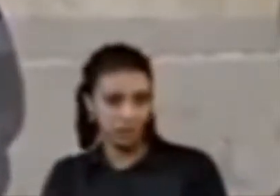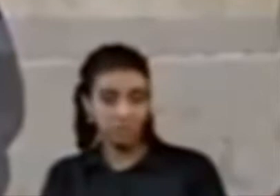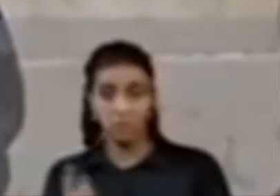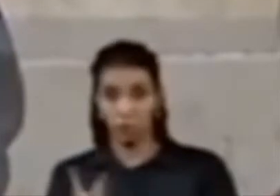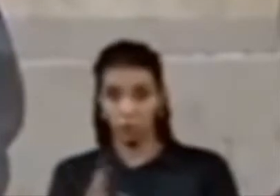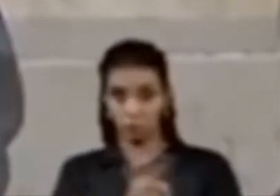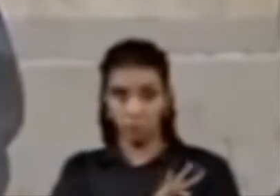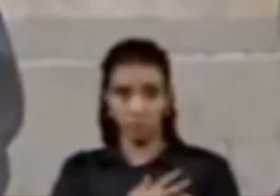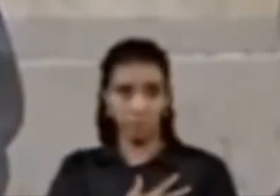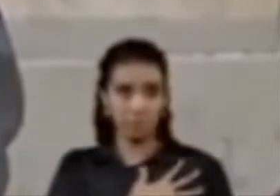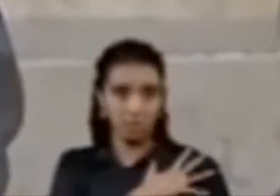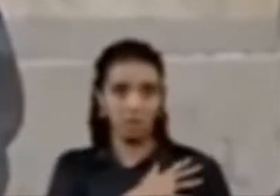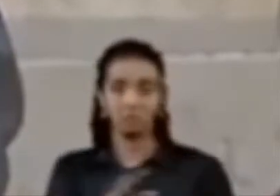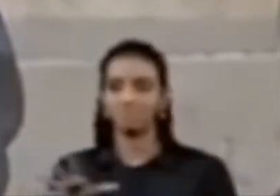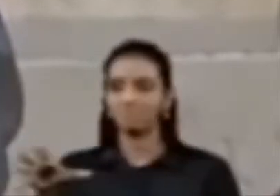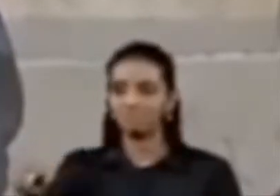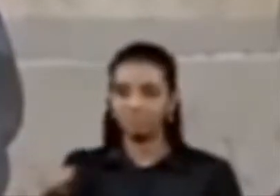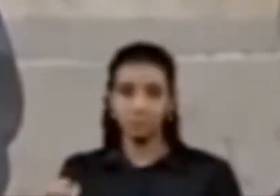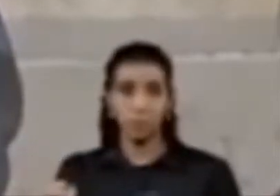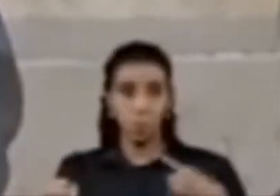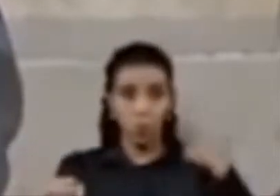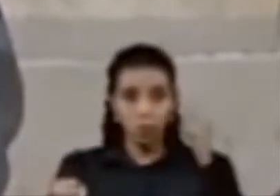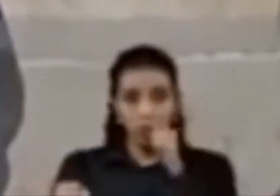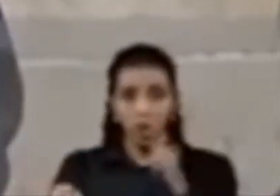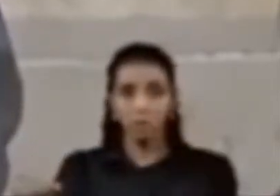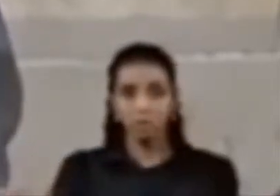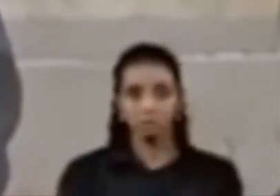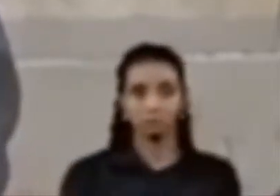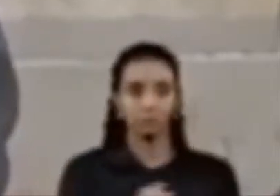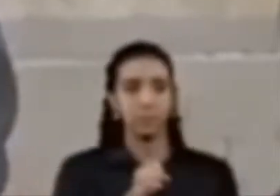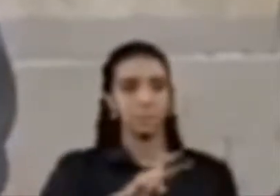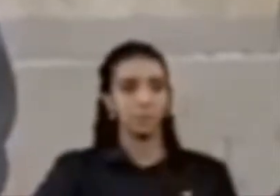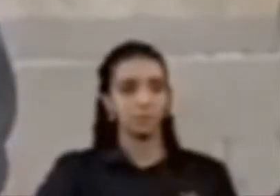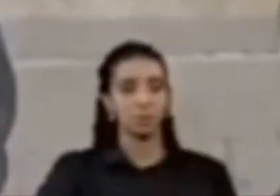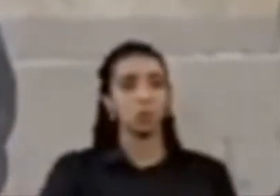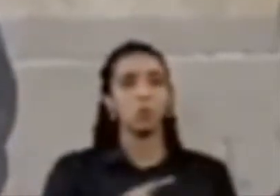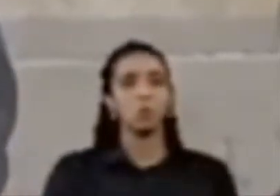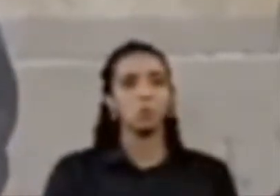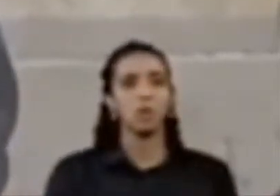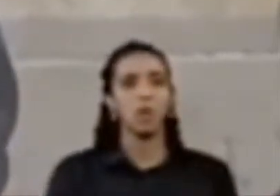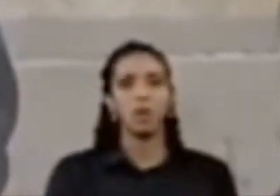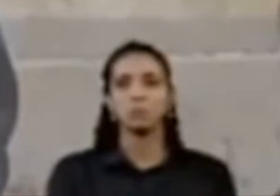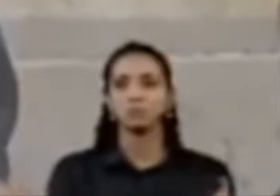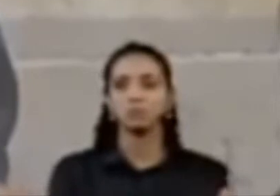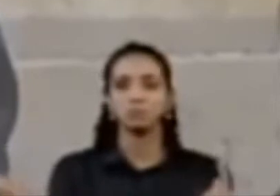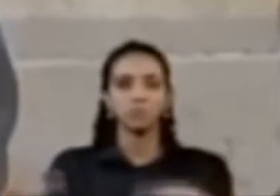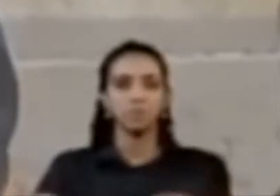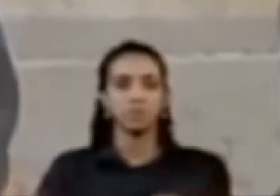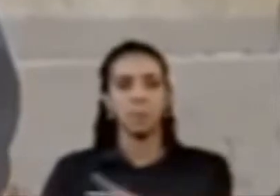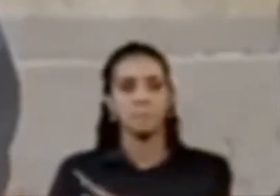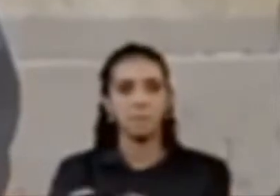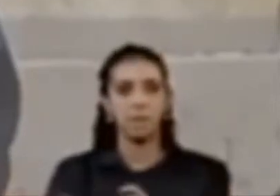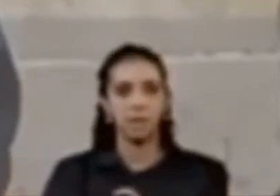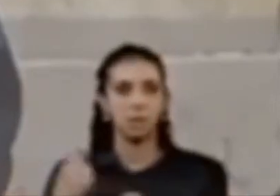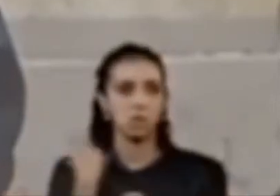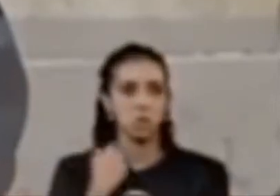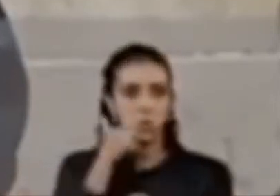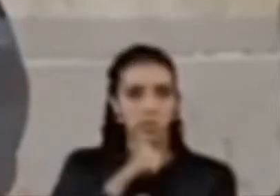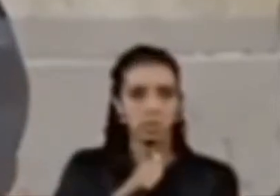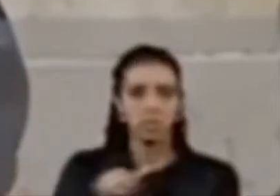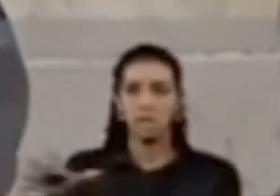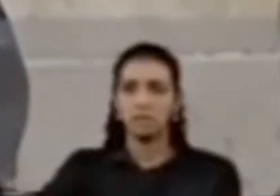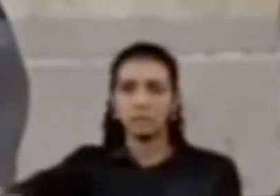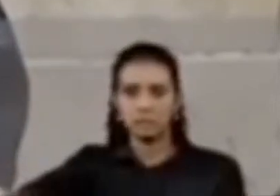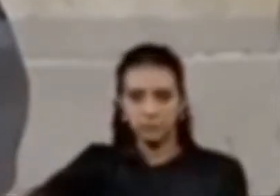policiais militares prenderam uma advogada em face de uma divergência com uma juíza leiga. Foi algemada